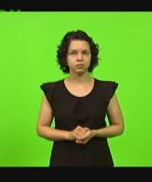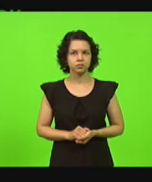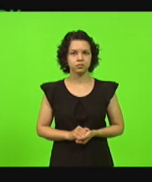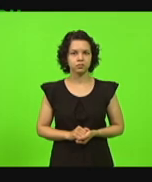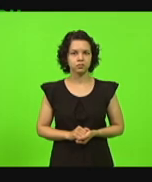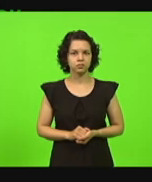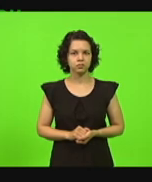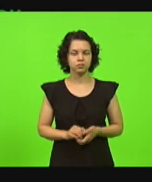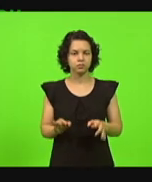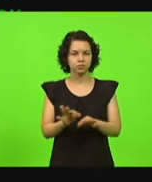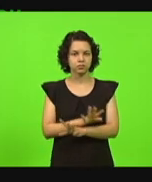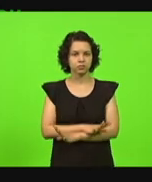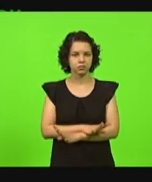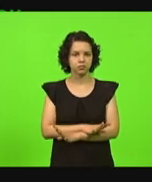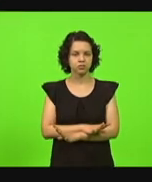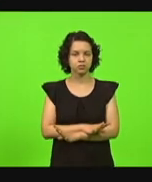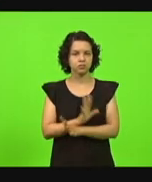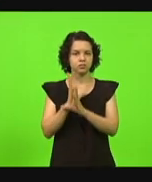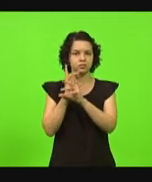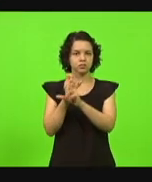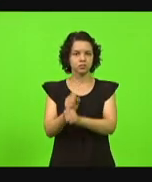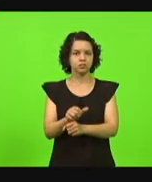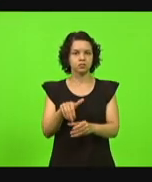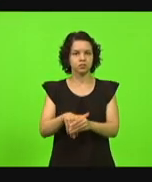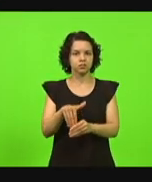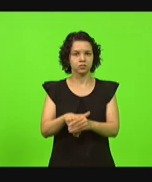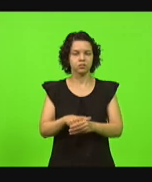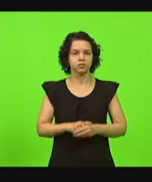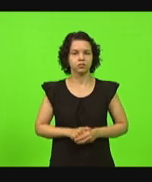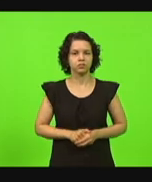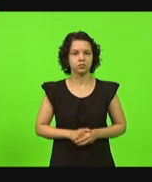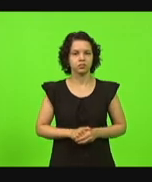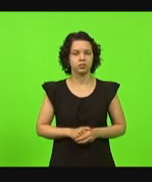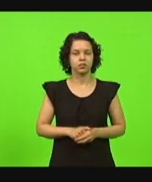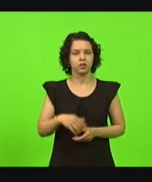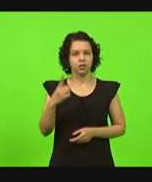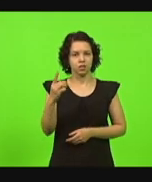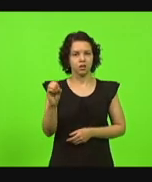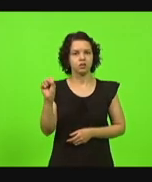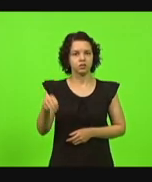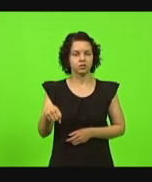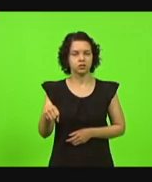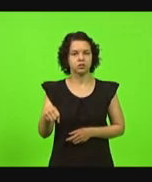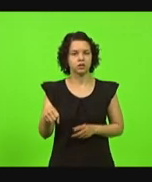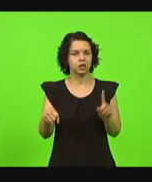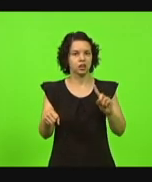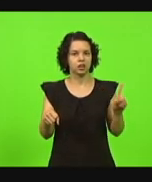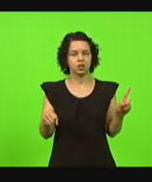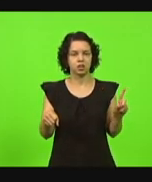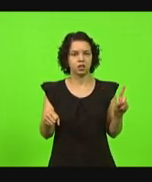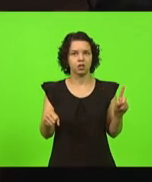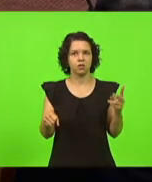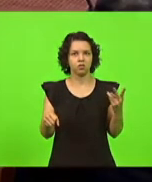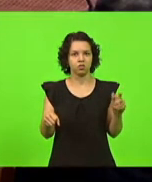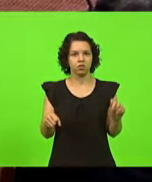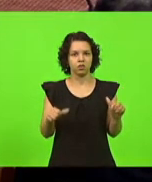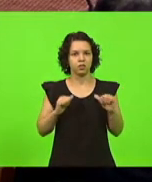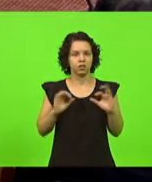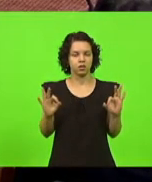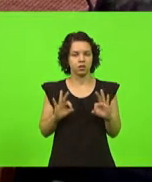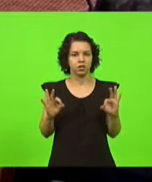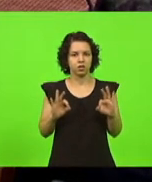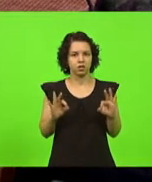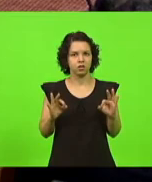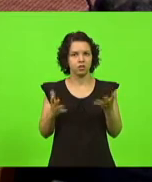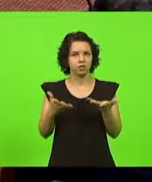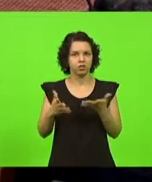Cerrada a votação, colho o resultado. 10 votos sim, 21 votos não, nenhuma abstenção. Está rejeitada. Rejeitado